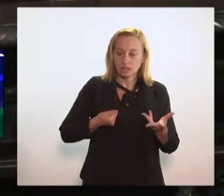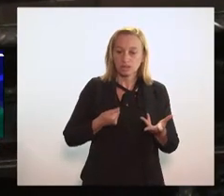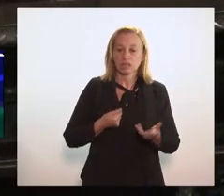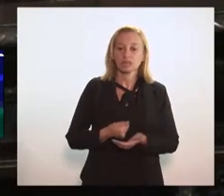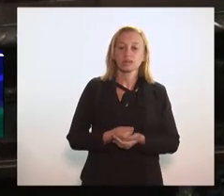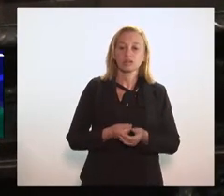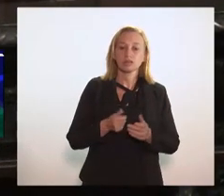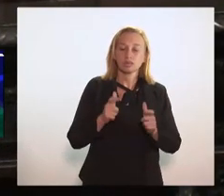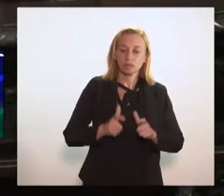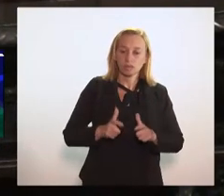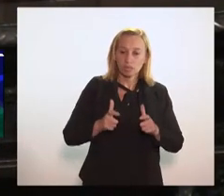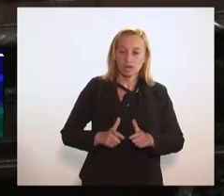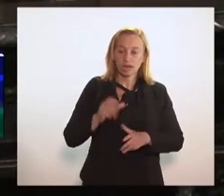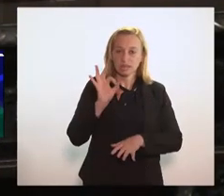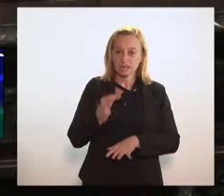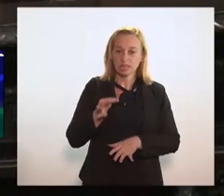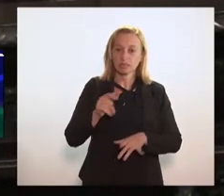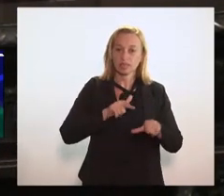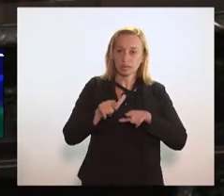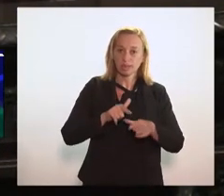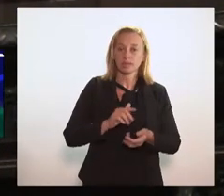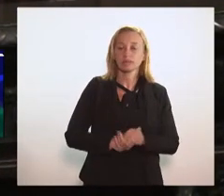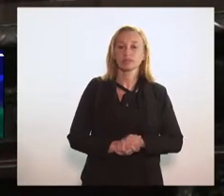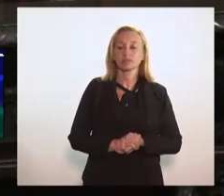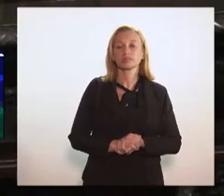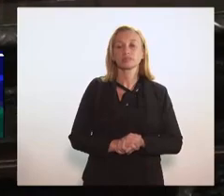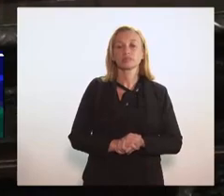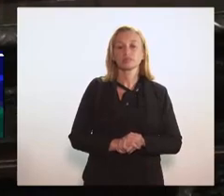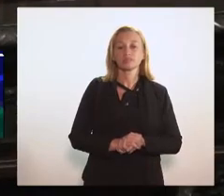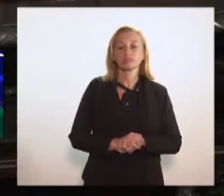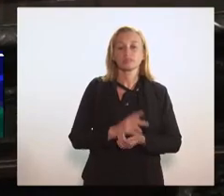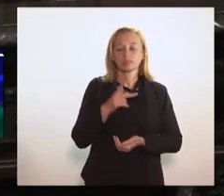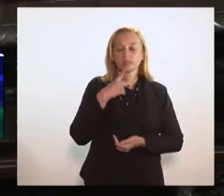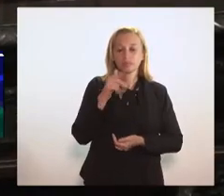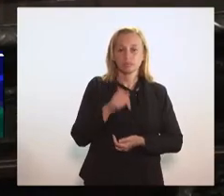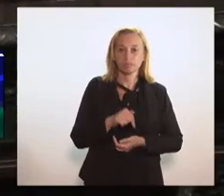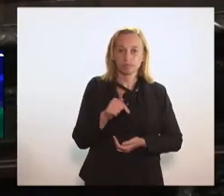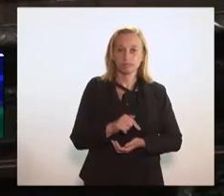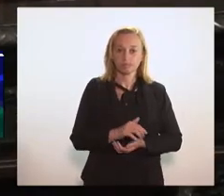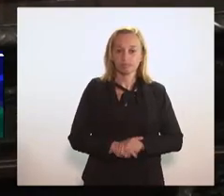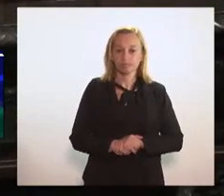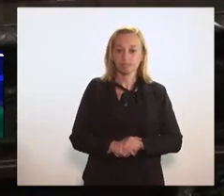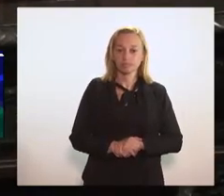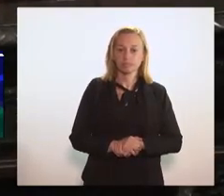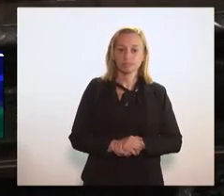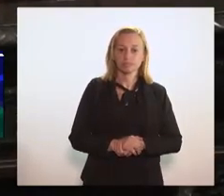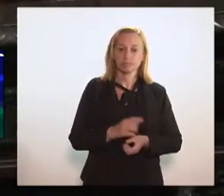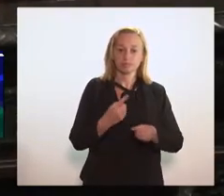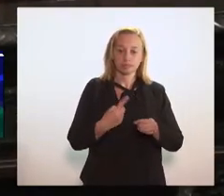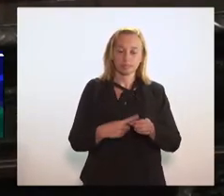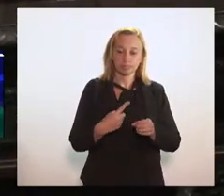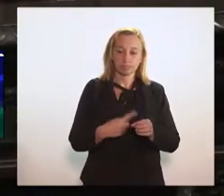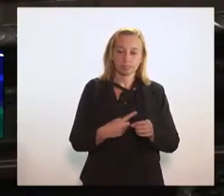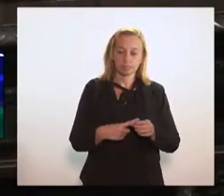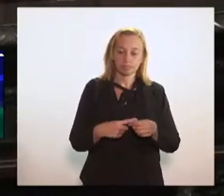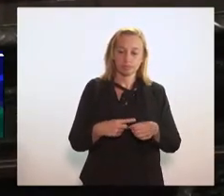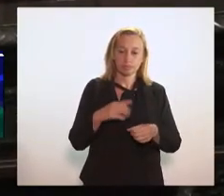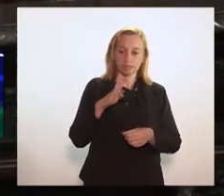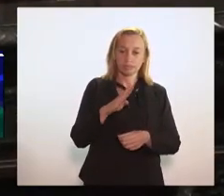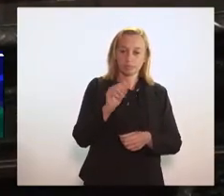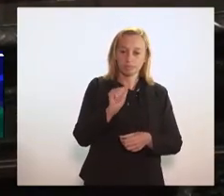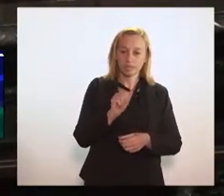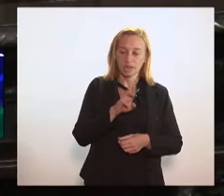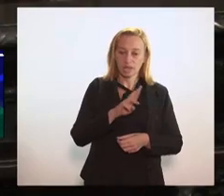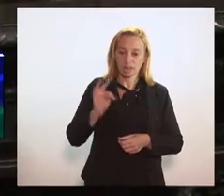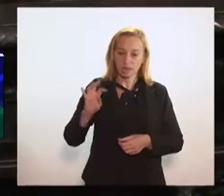um local para fazer esse atendimento. Inclusive, falando aqui no bairro do Barreto, reivindicamos também ao